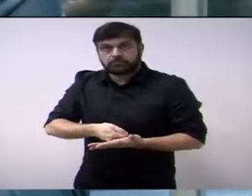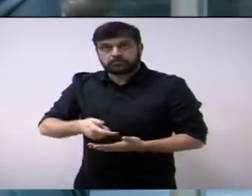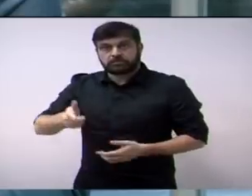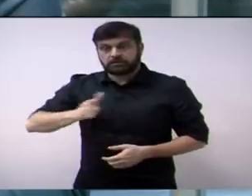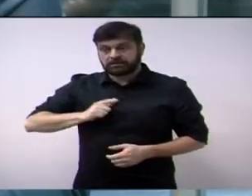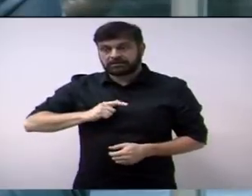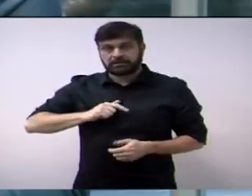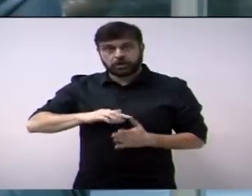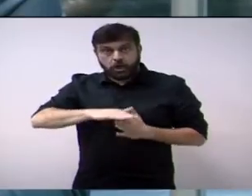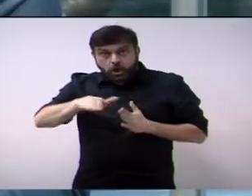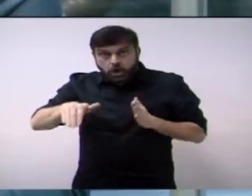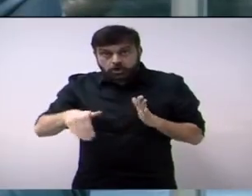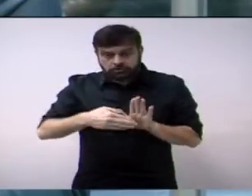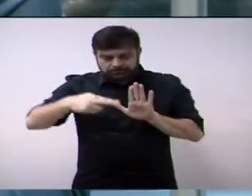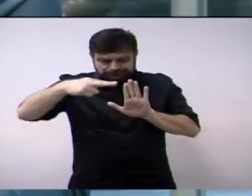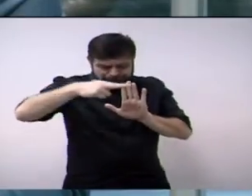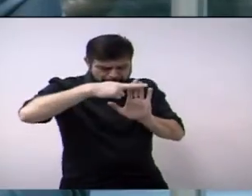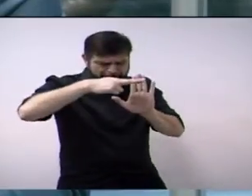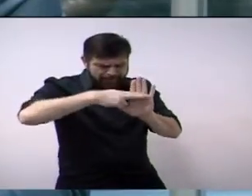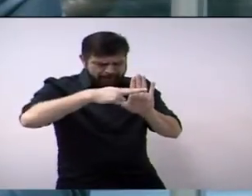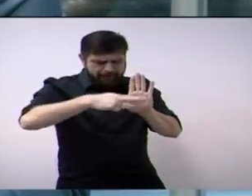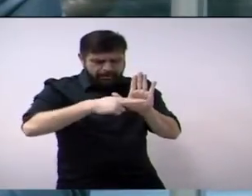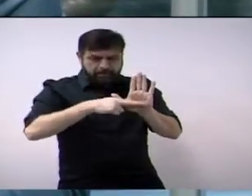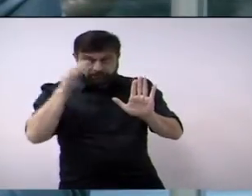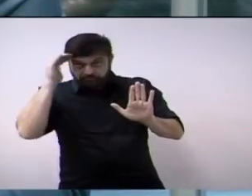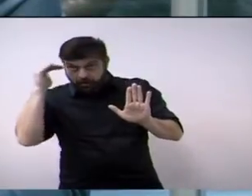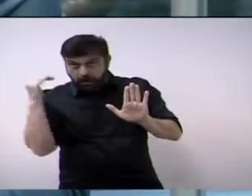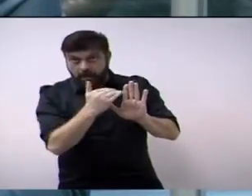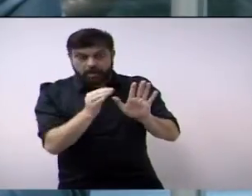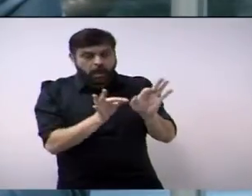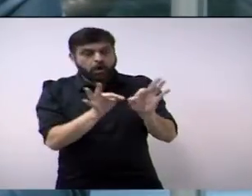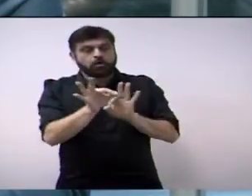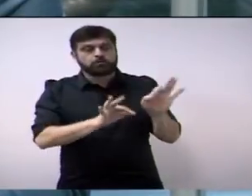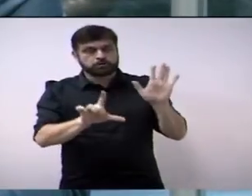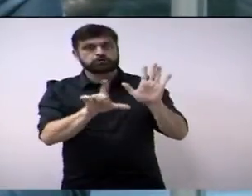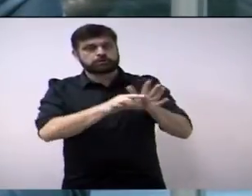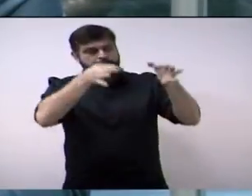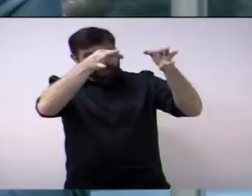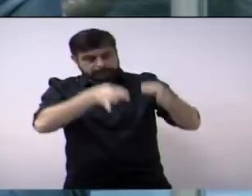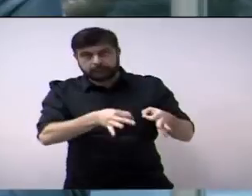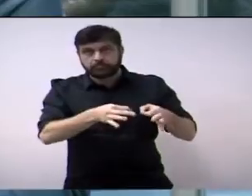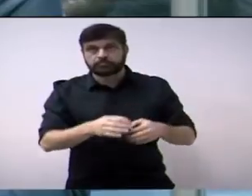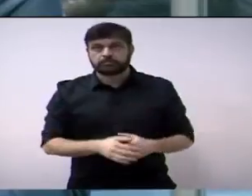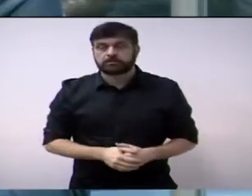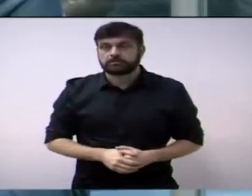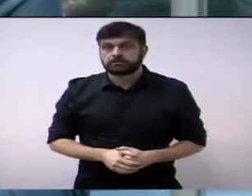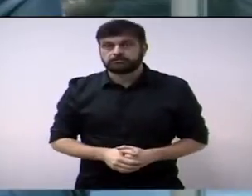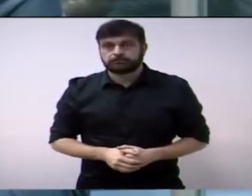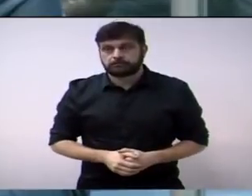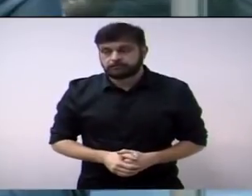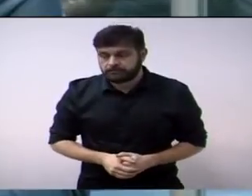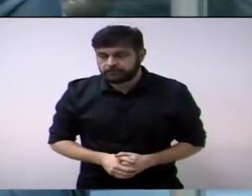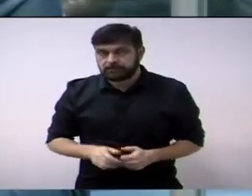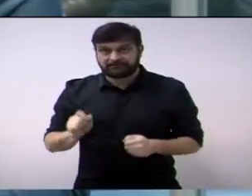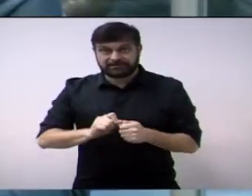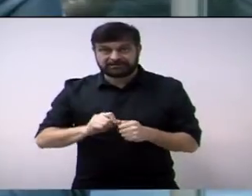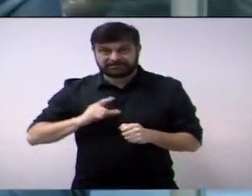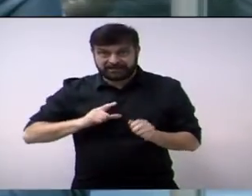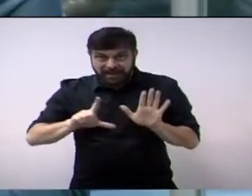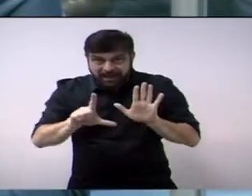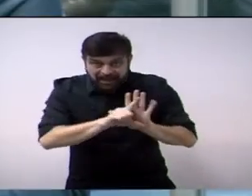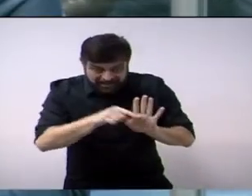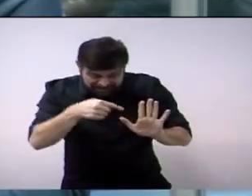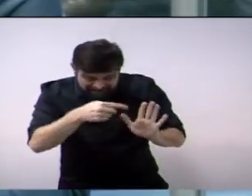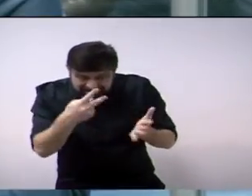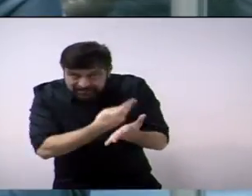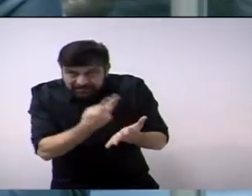procedeu todas as regularizações necessárias para adequar o projeto e as recomendações do TAC, sanando as ilegalidades do